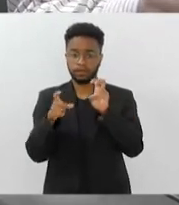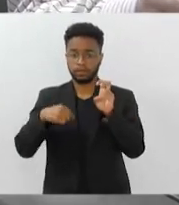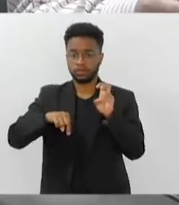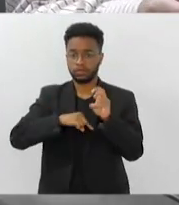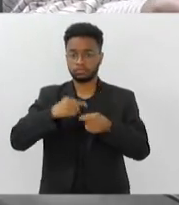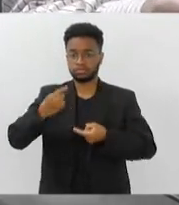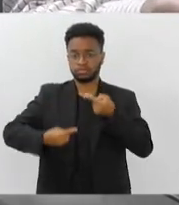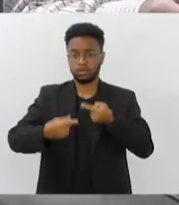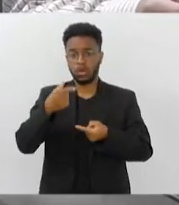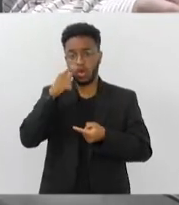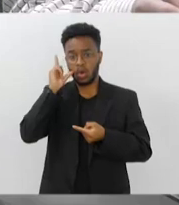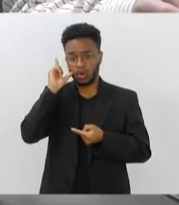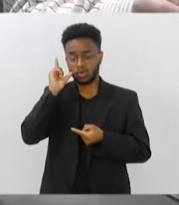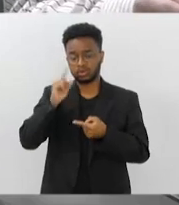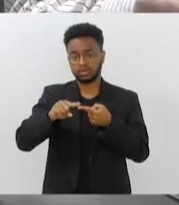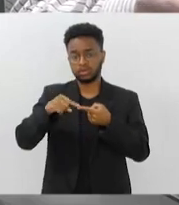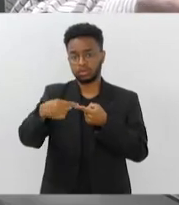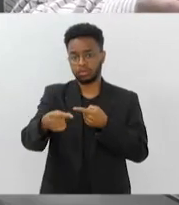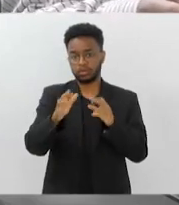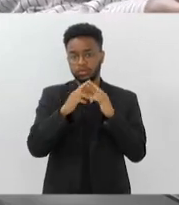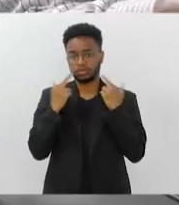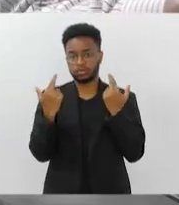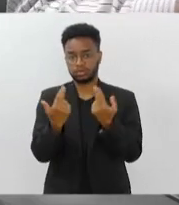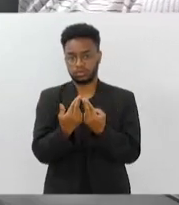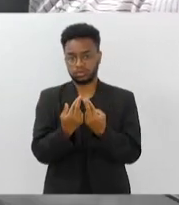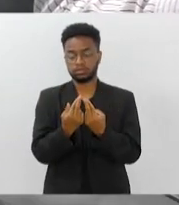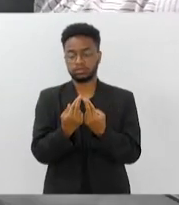ontem em relação após a reunião